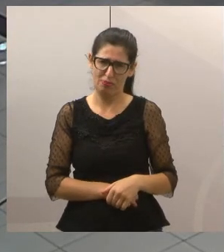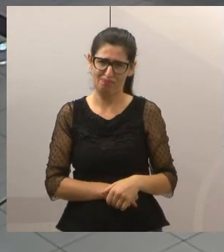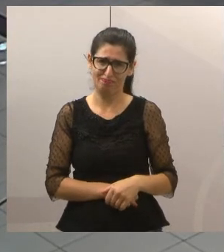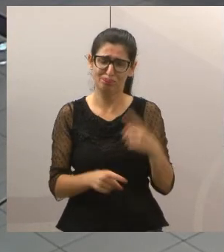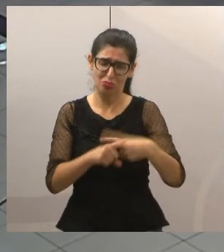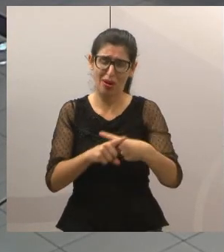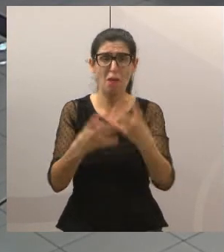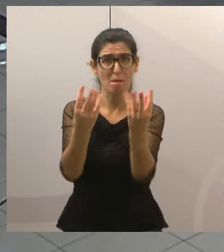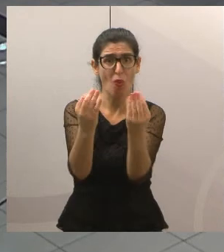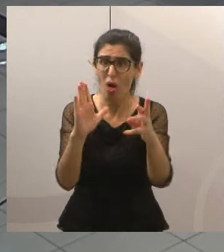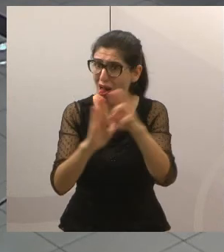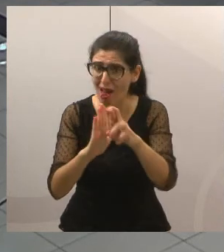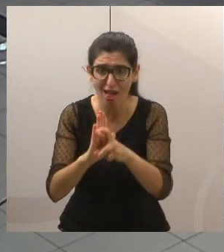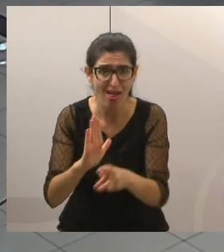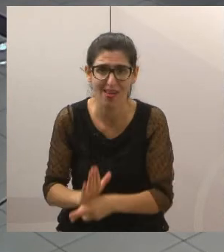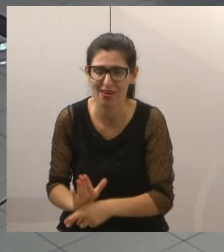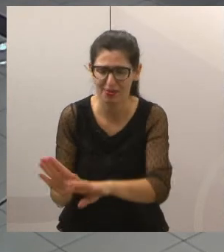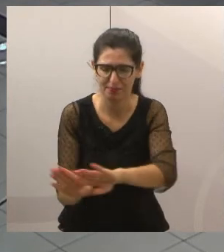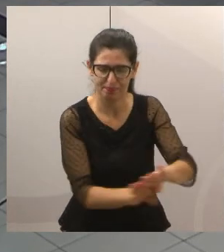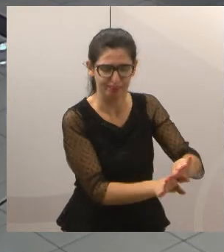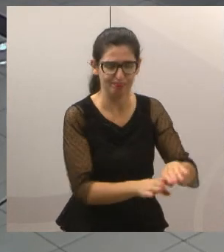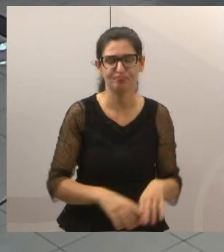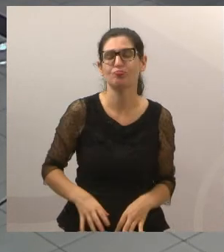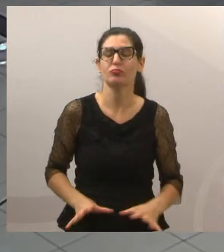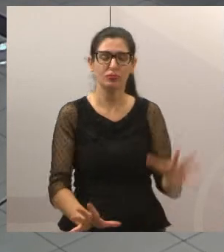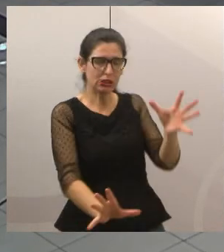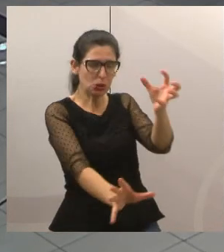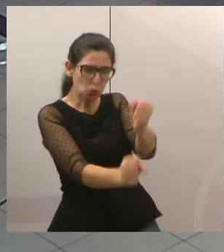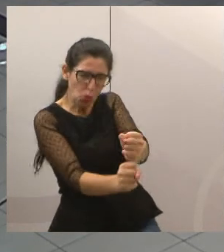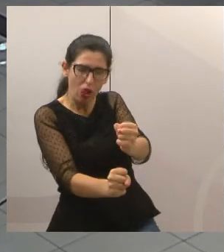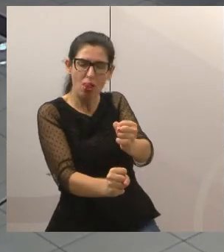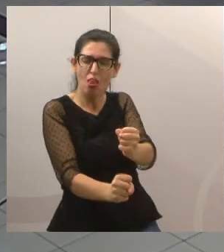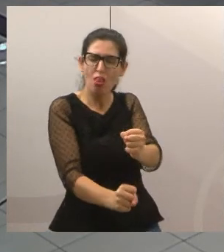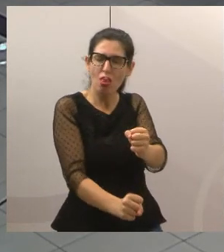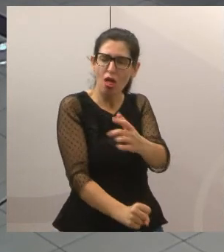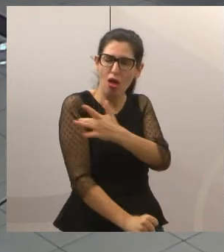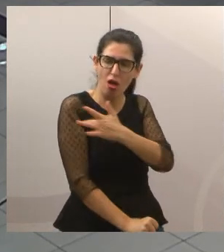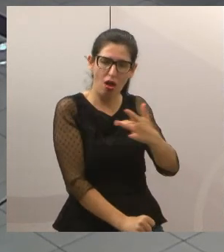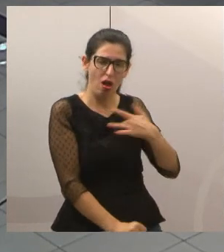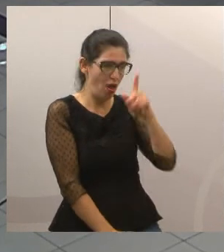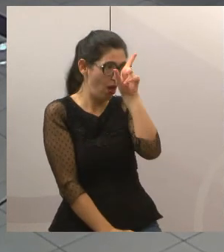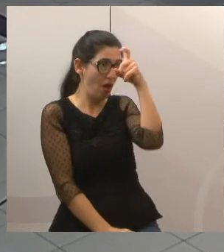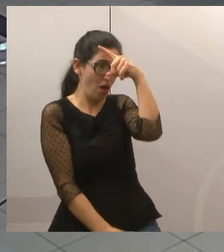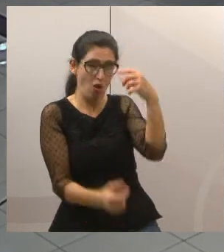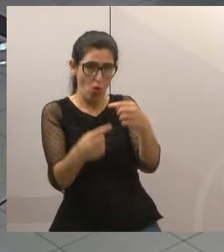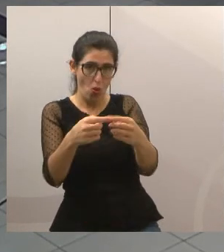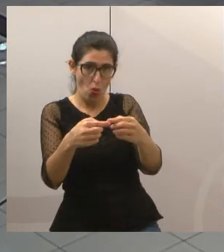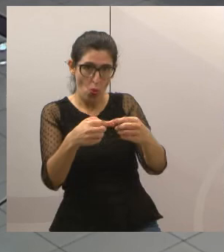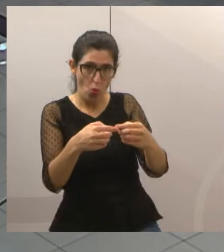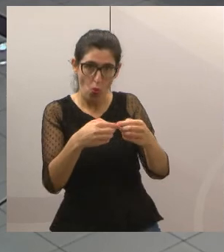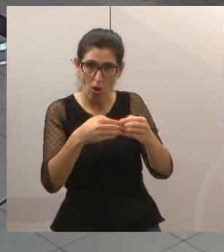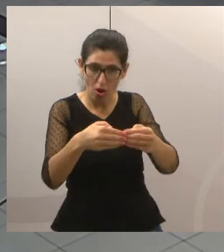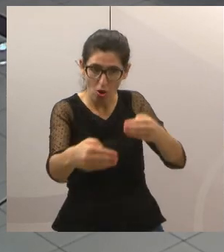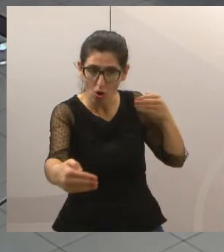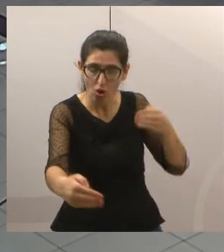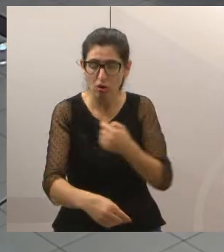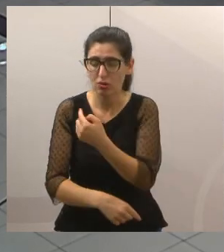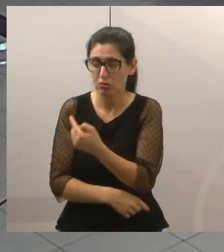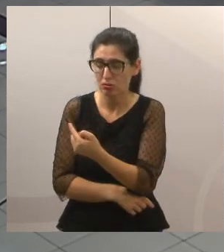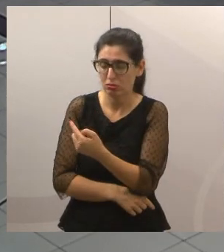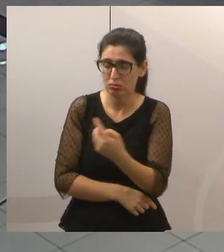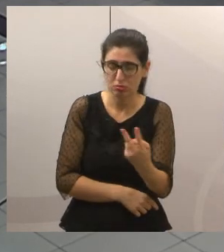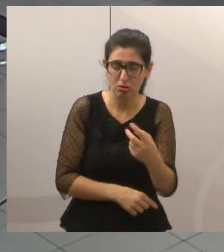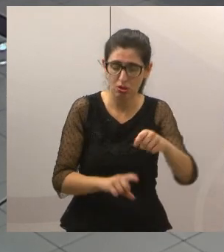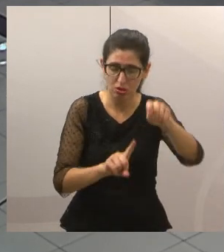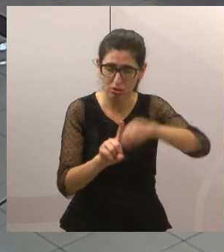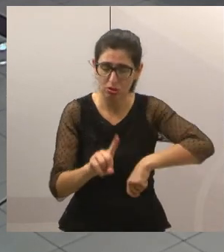presidente, viu, Celso, eu fiz a conta aqui da questão da saúde. o acumulado dos últimos 12 meses é de 3,35% da